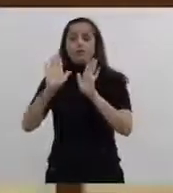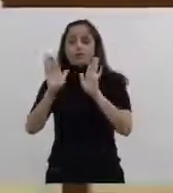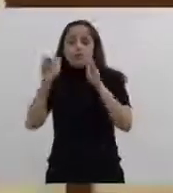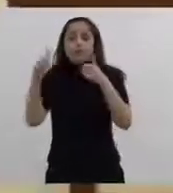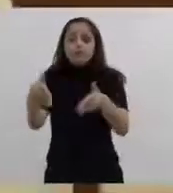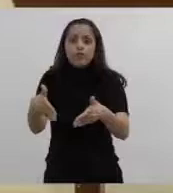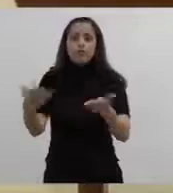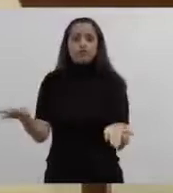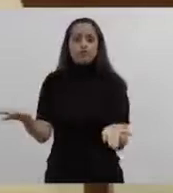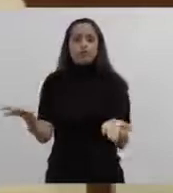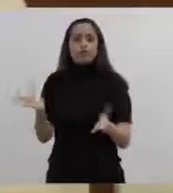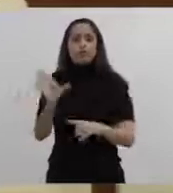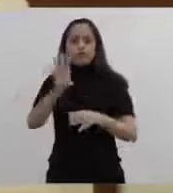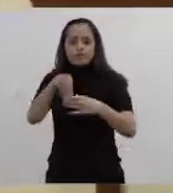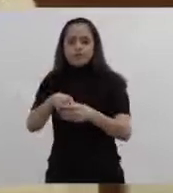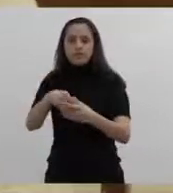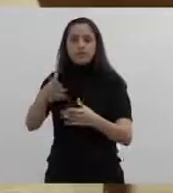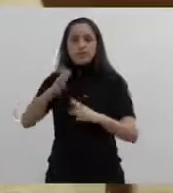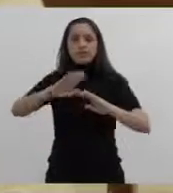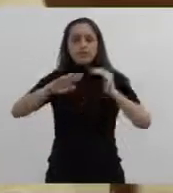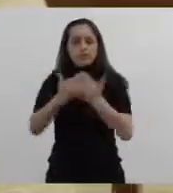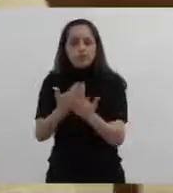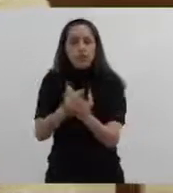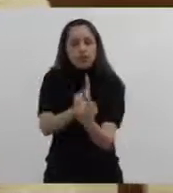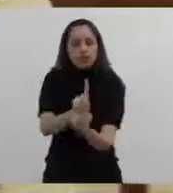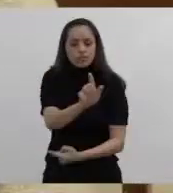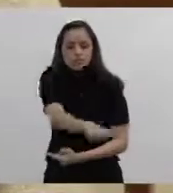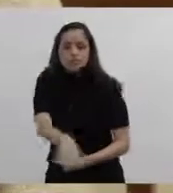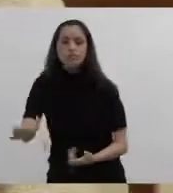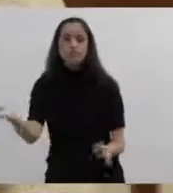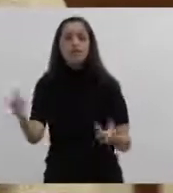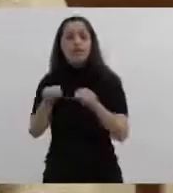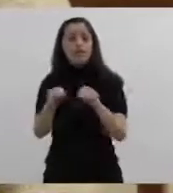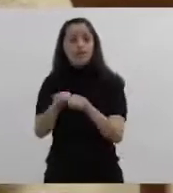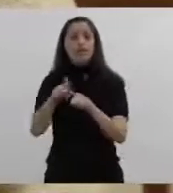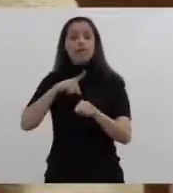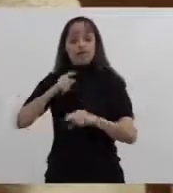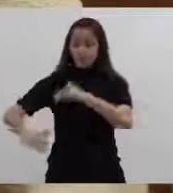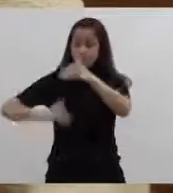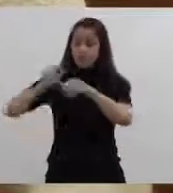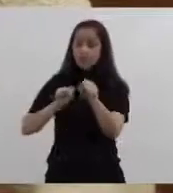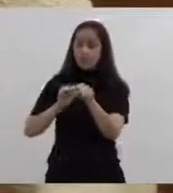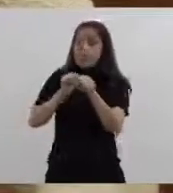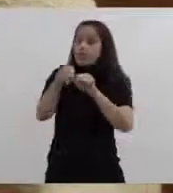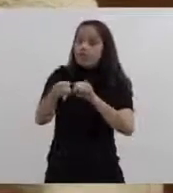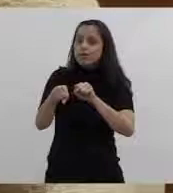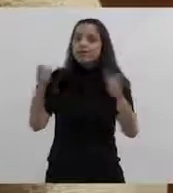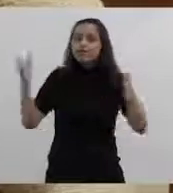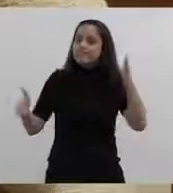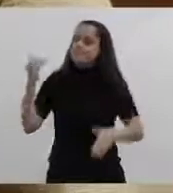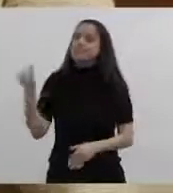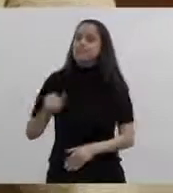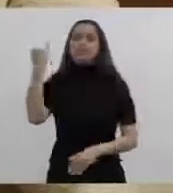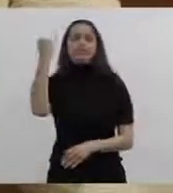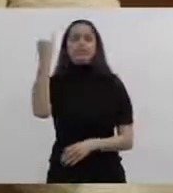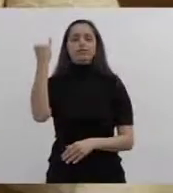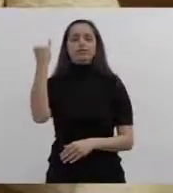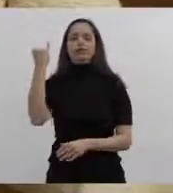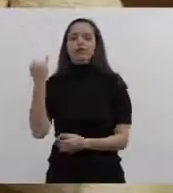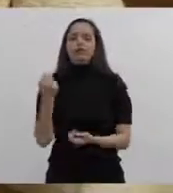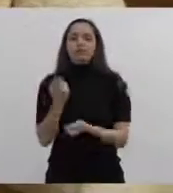pelas crianças e pelos adolescentes que estão se formando. E o período de formação é limitado. É só aquele, não pode